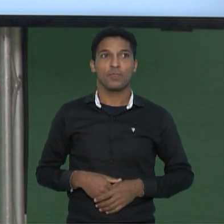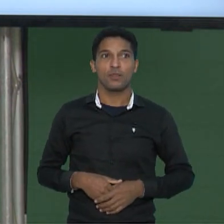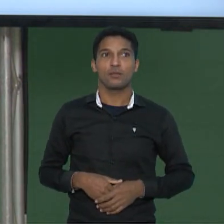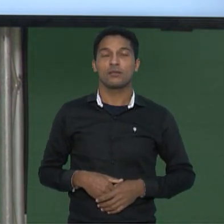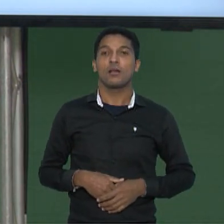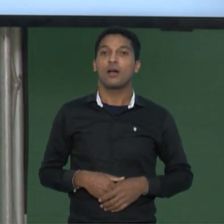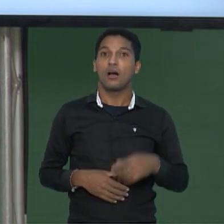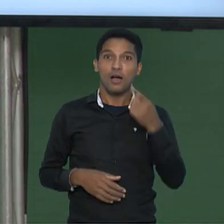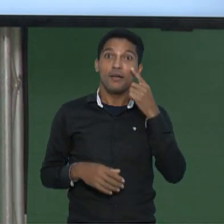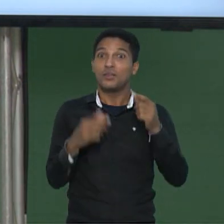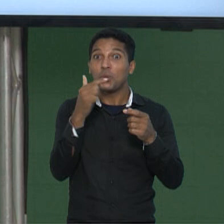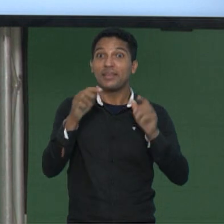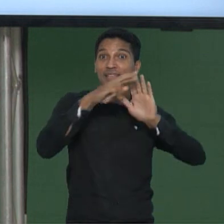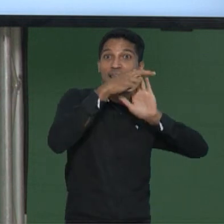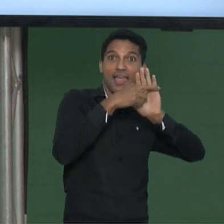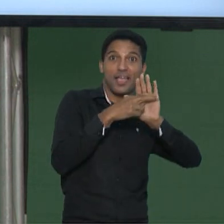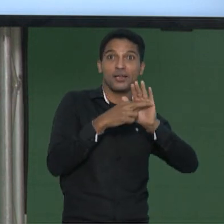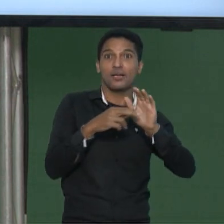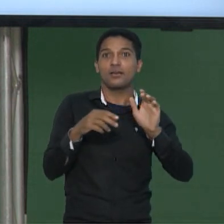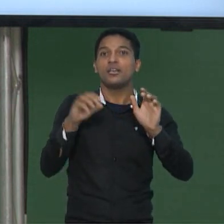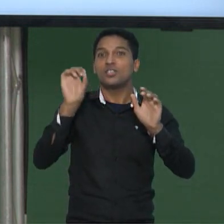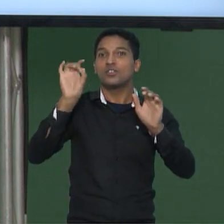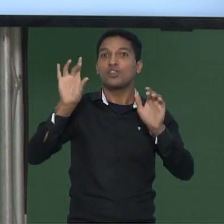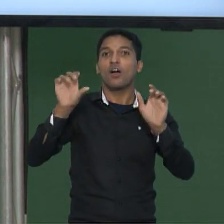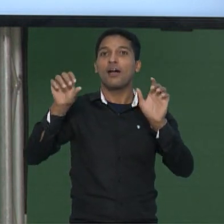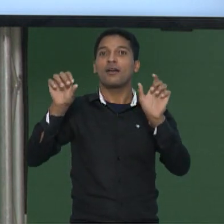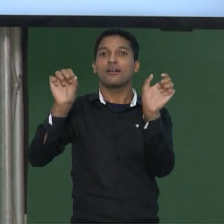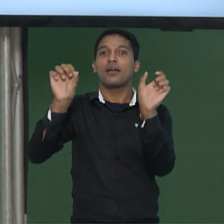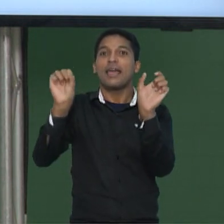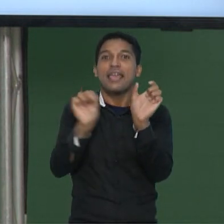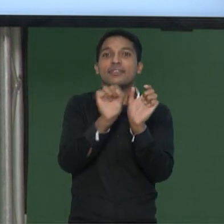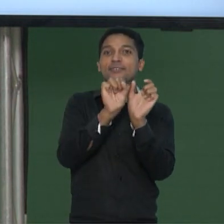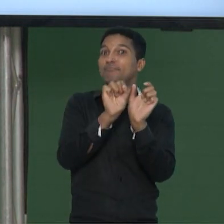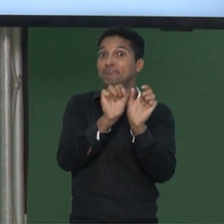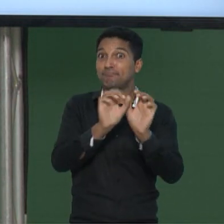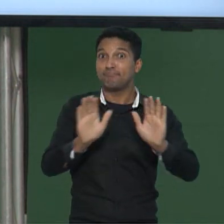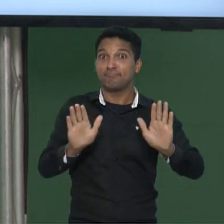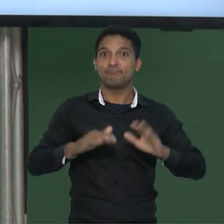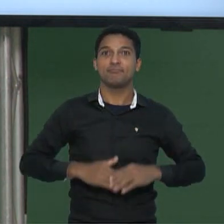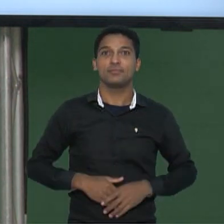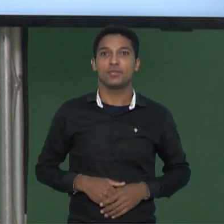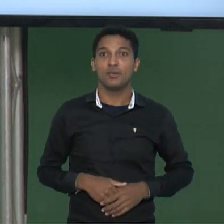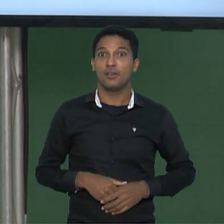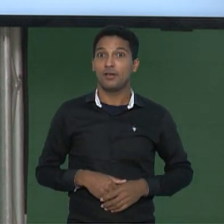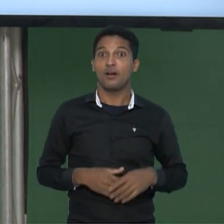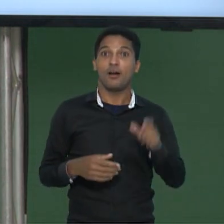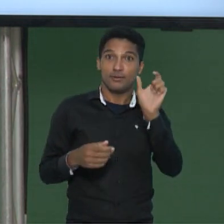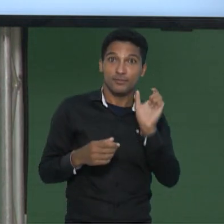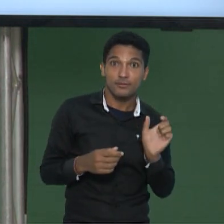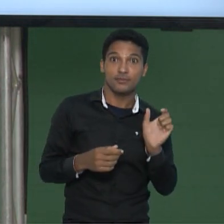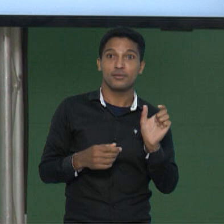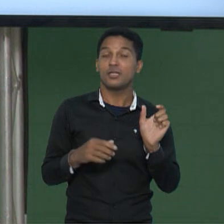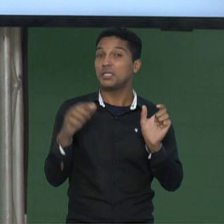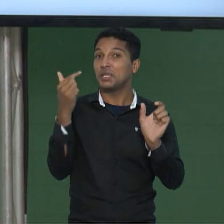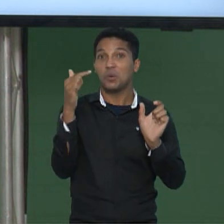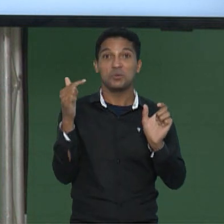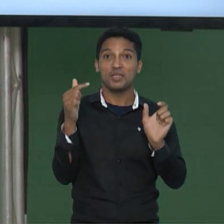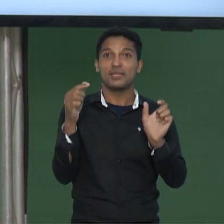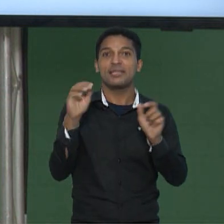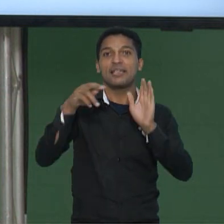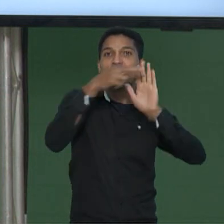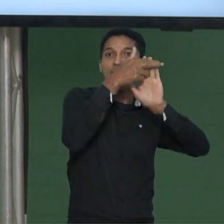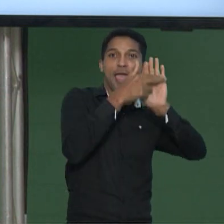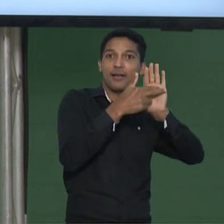grandfathers, não tem regrinha nenhuma, eu só coloco S. Kid, kids, também não tem regrinha nenhuma,